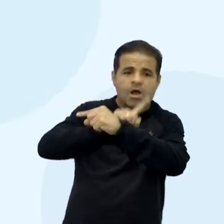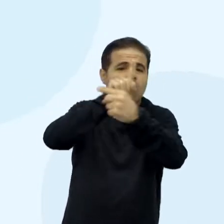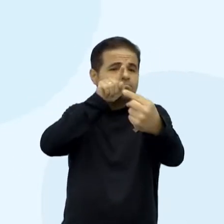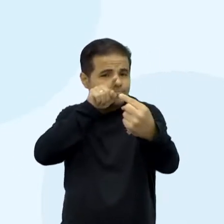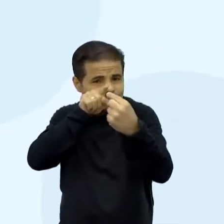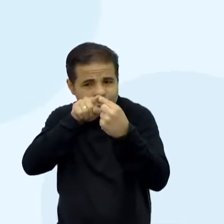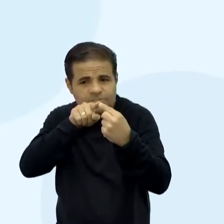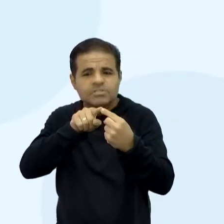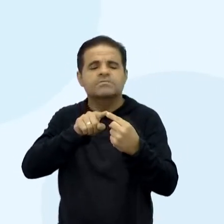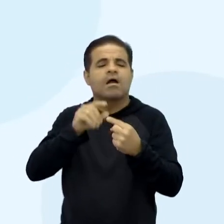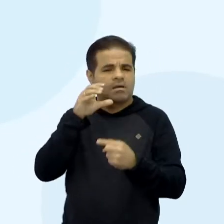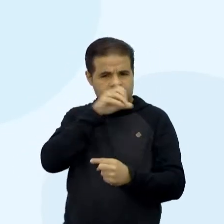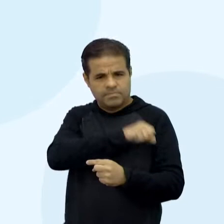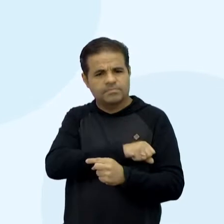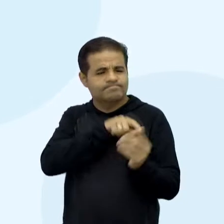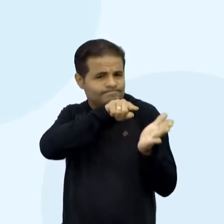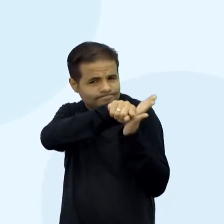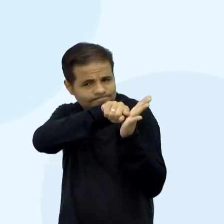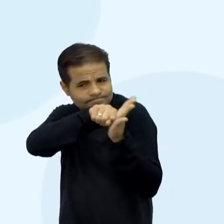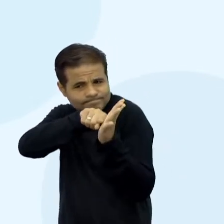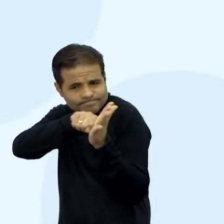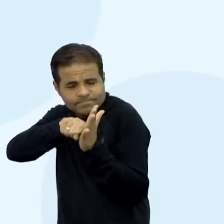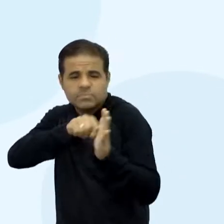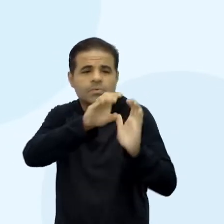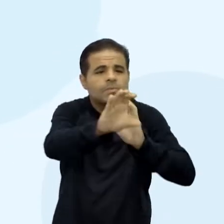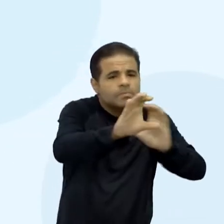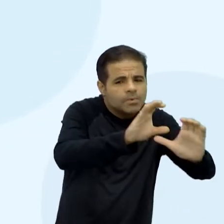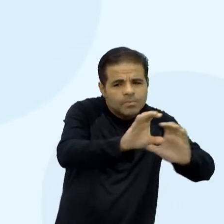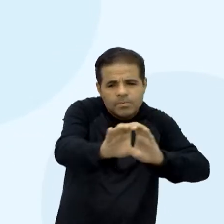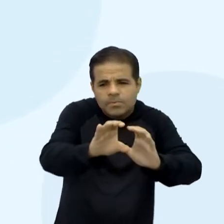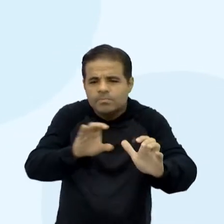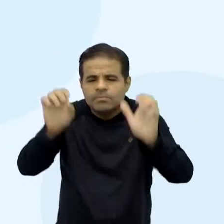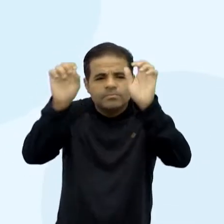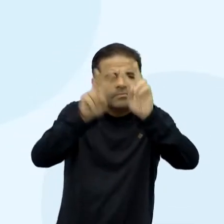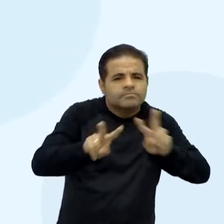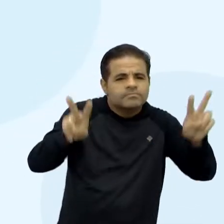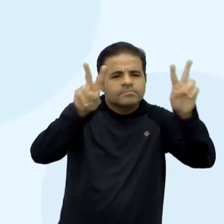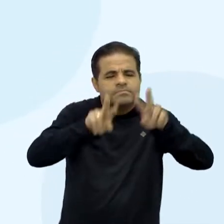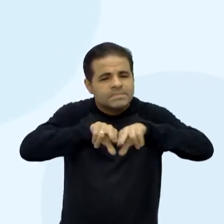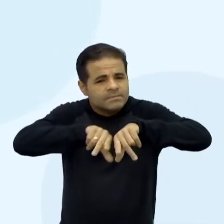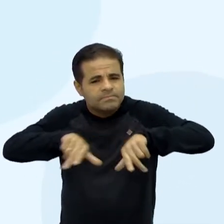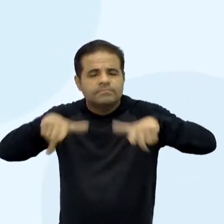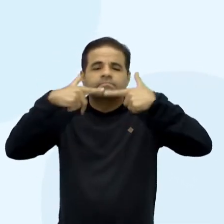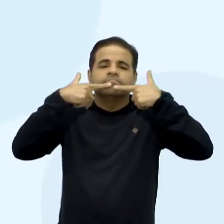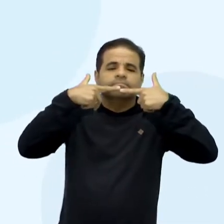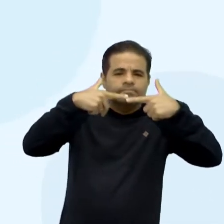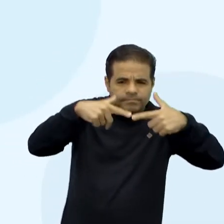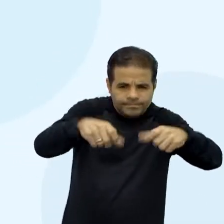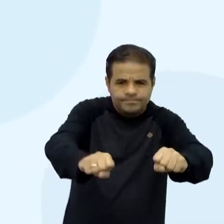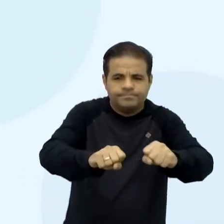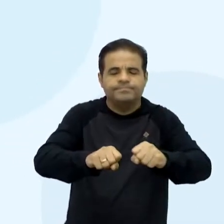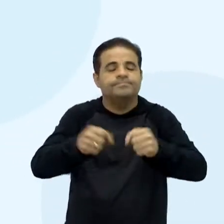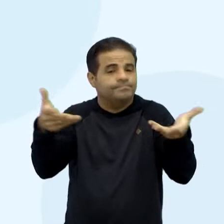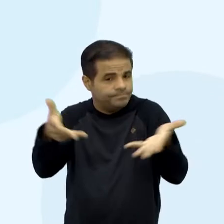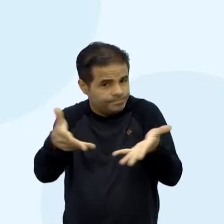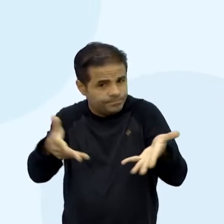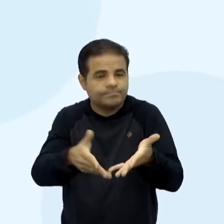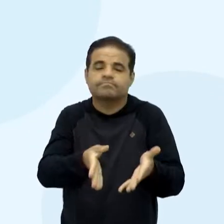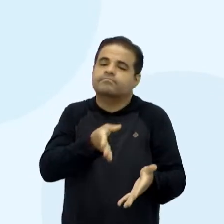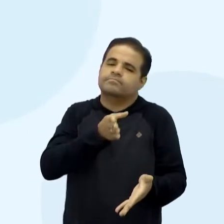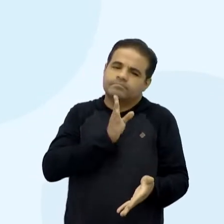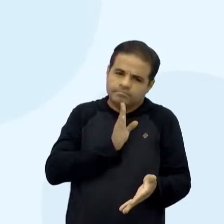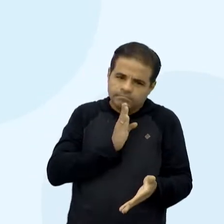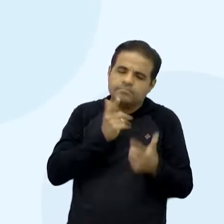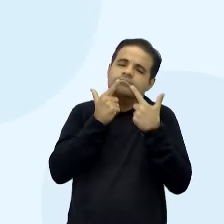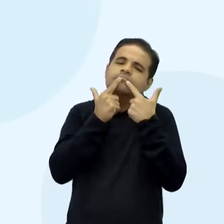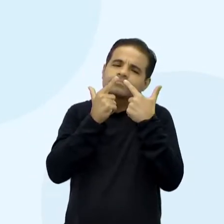objetivo, que rapidamente é pesquisar e analisar sobre a comunicação visual em diferentes linguagens, que é o que nós estamos fazendo aqui no momento, conhecendo